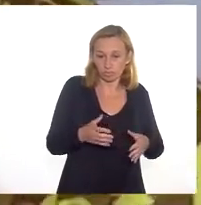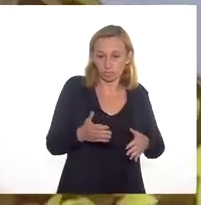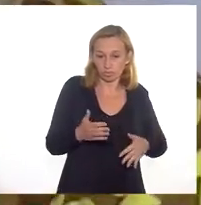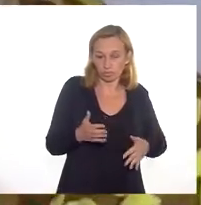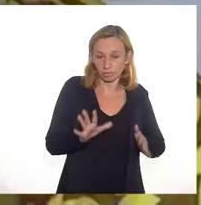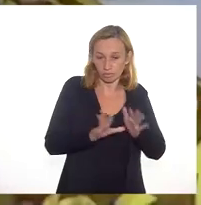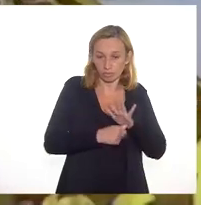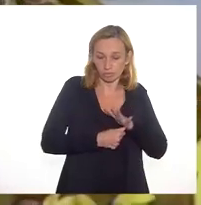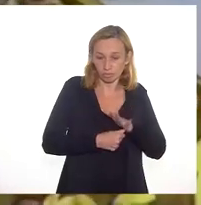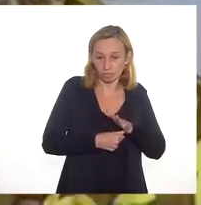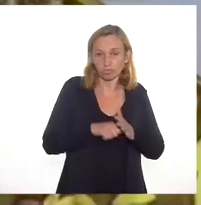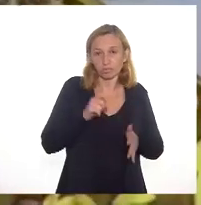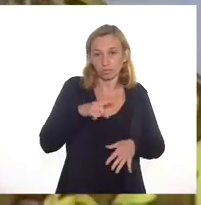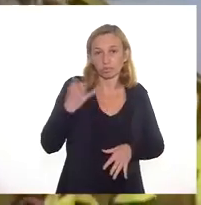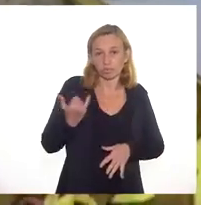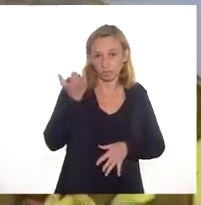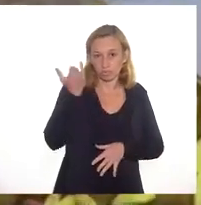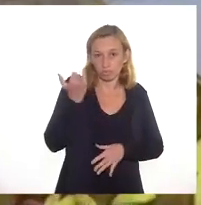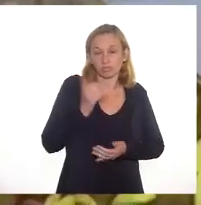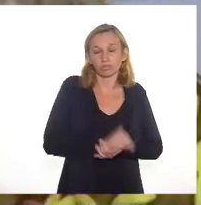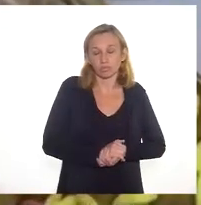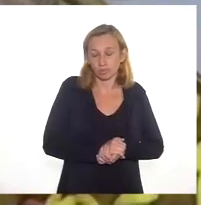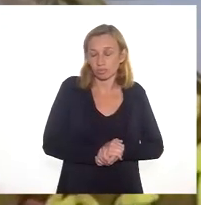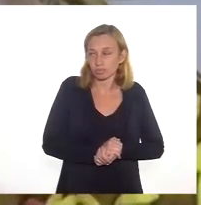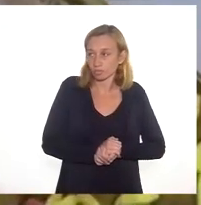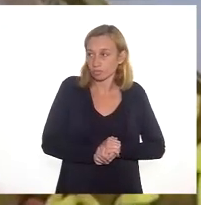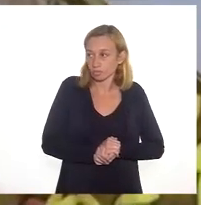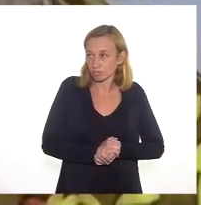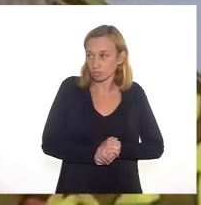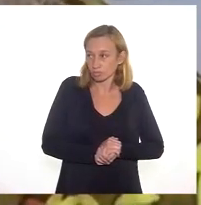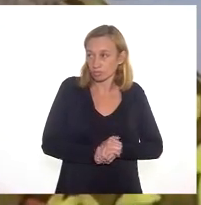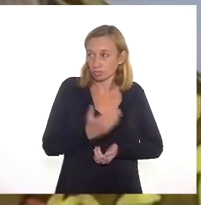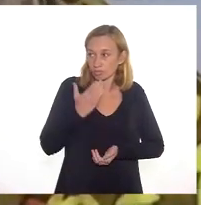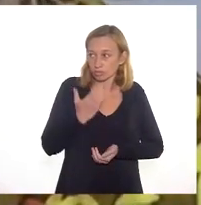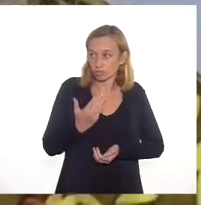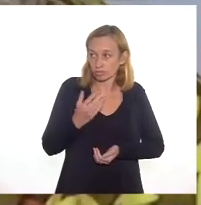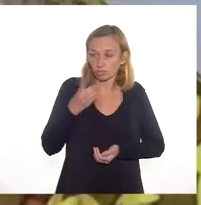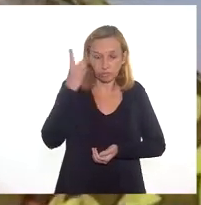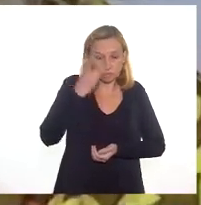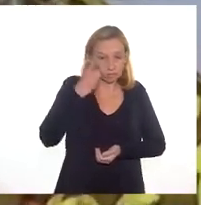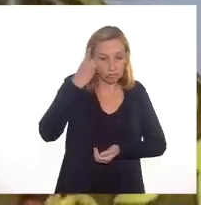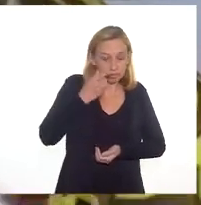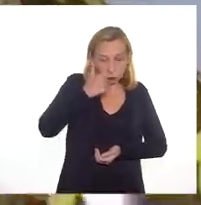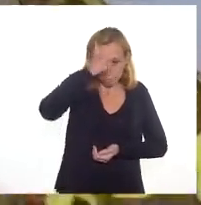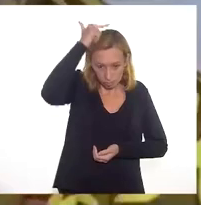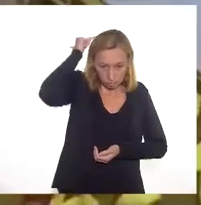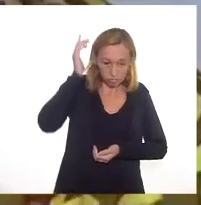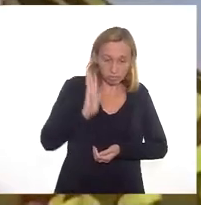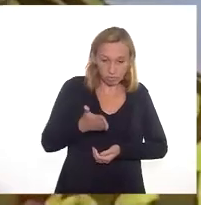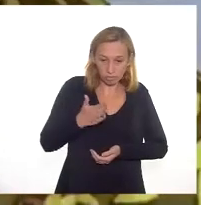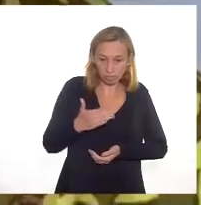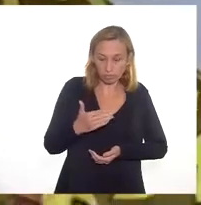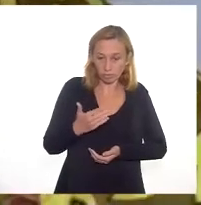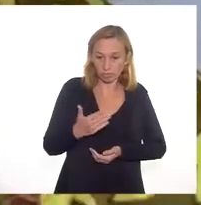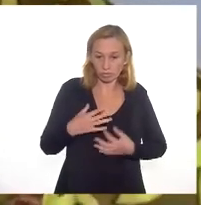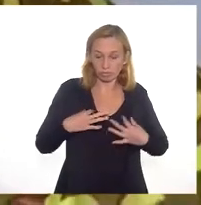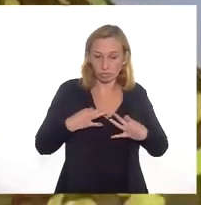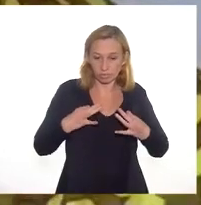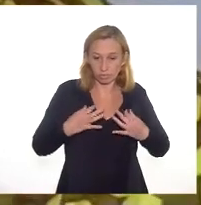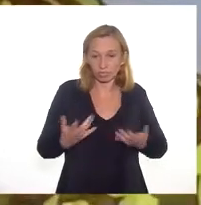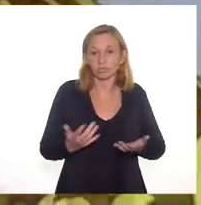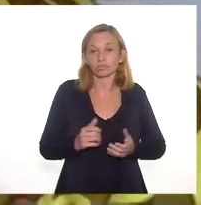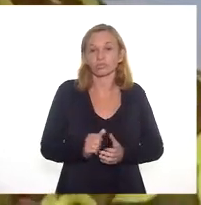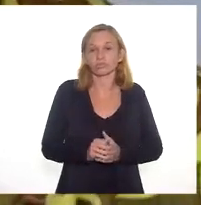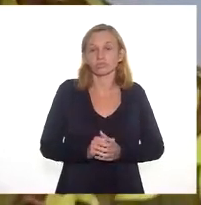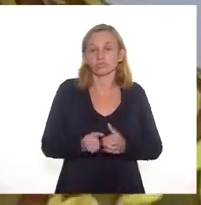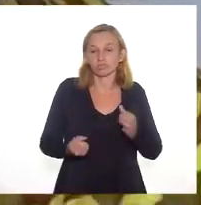são considerações importantes, endosso o pedido do deputado Luiz Paulo e já me coloco à disposição de construir